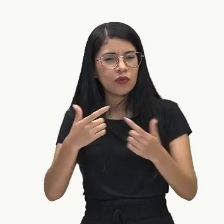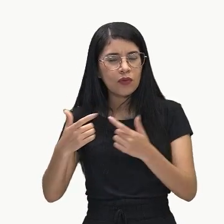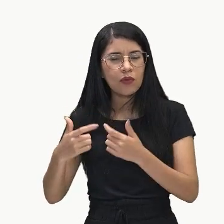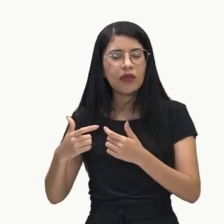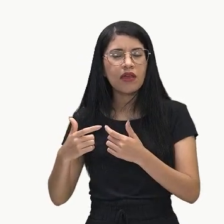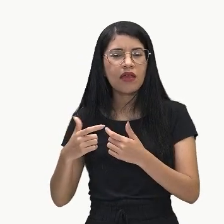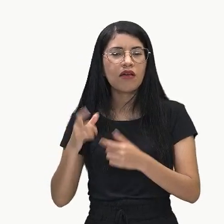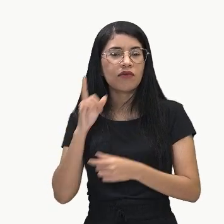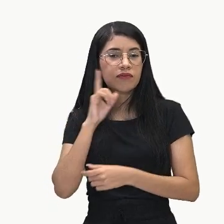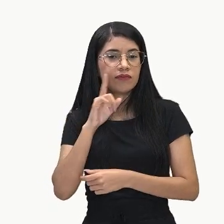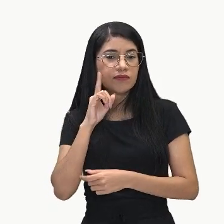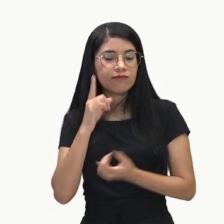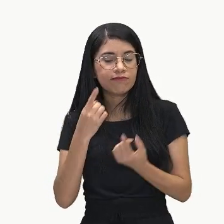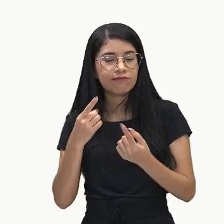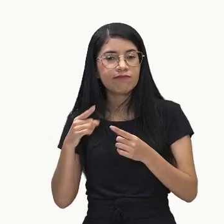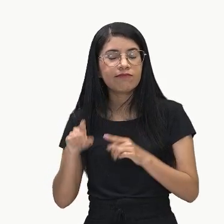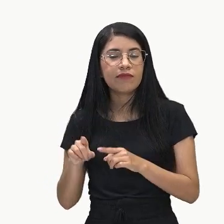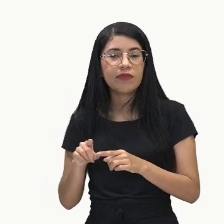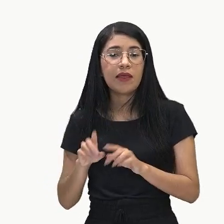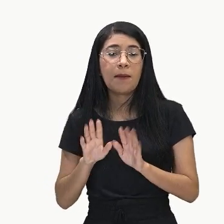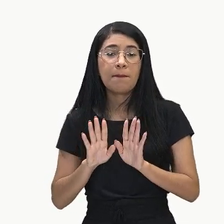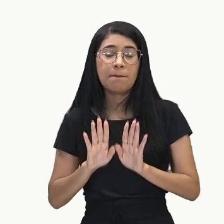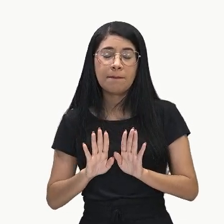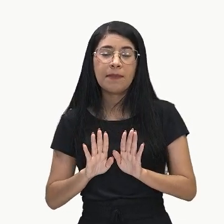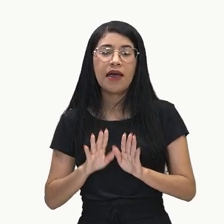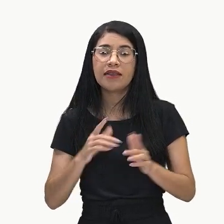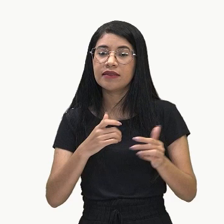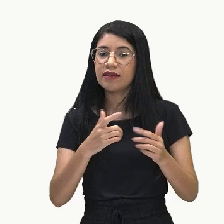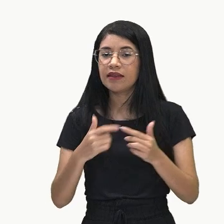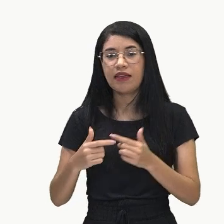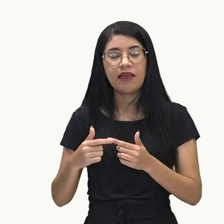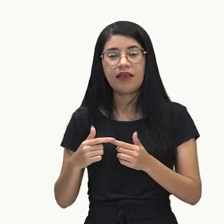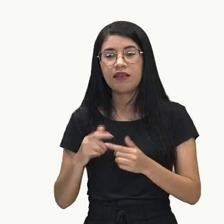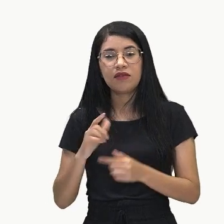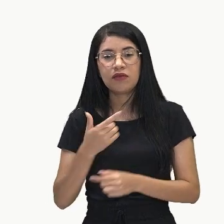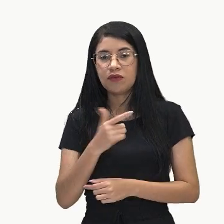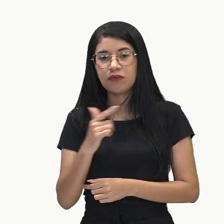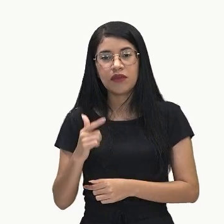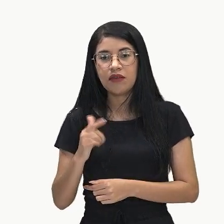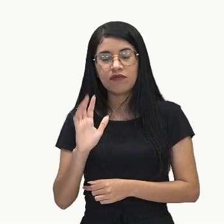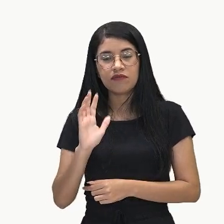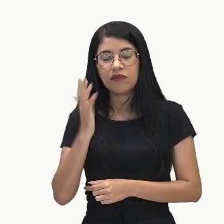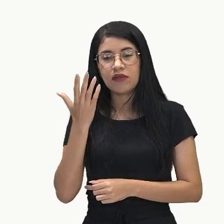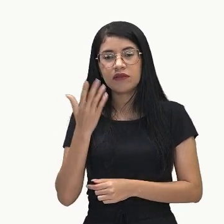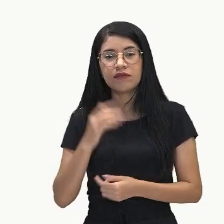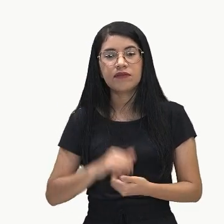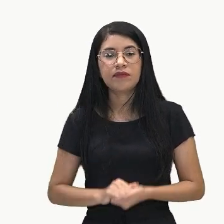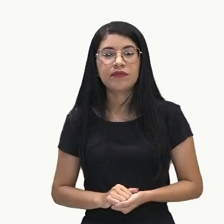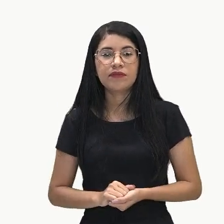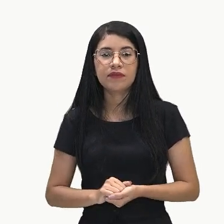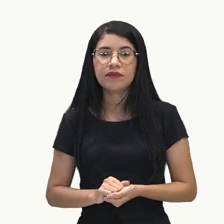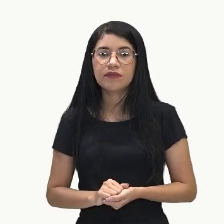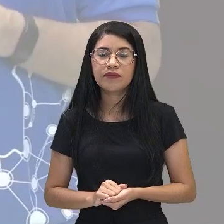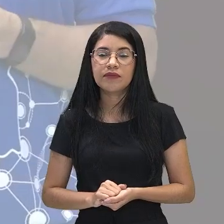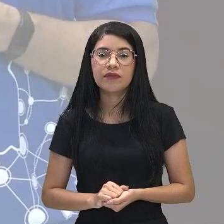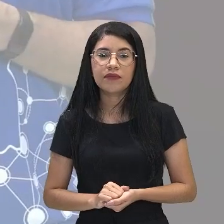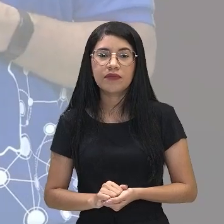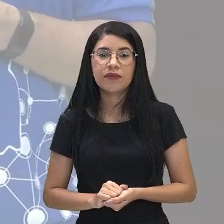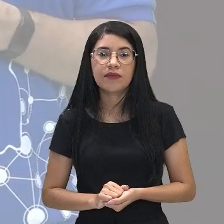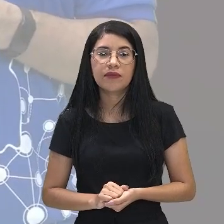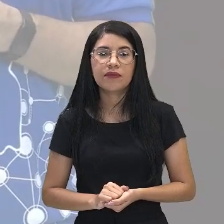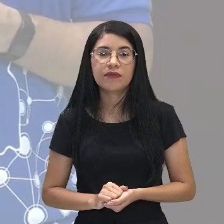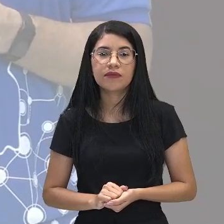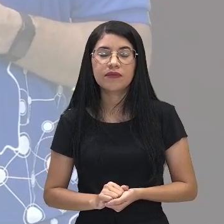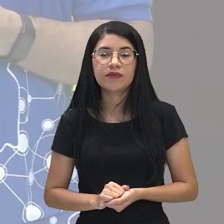americanos. Guerra essa, galera, que não chegou a acontecer de fato, pelo menos não diretamente, tá, gente? Vamos adiante, vamos